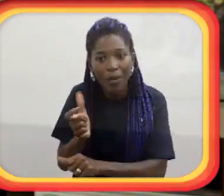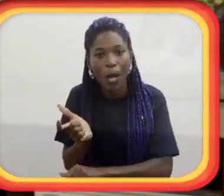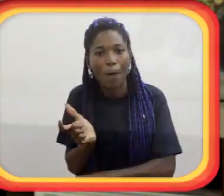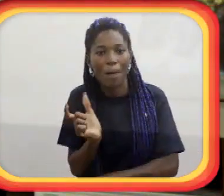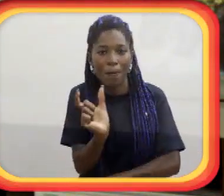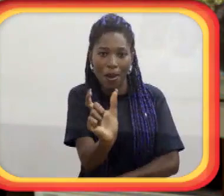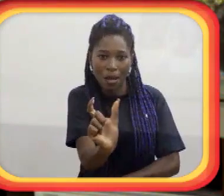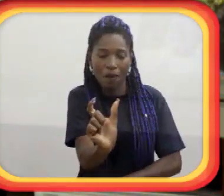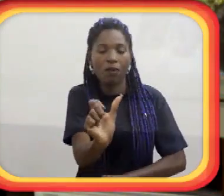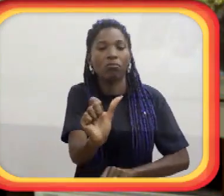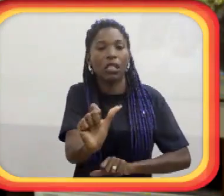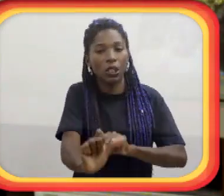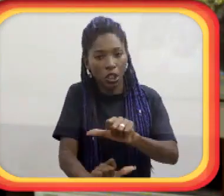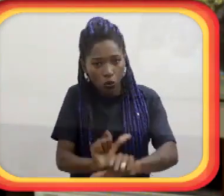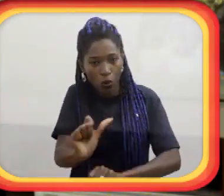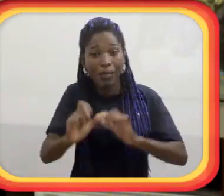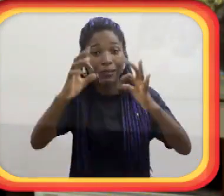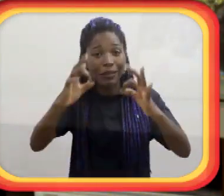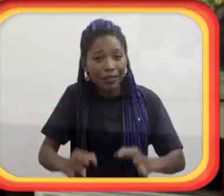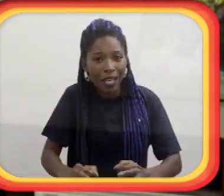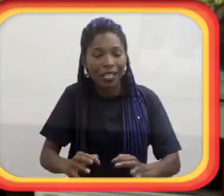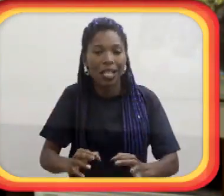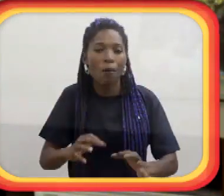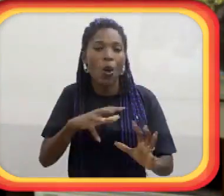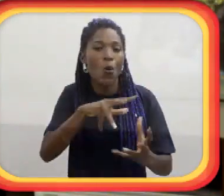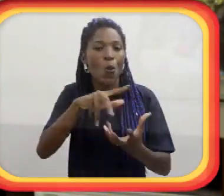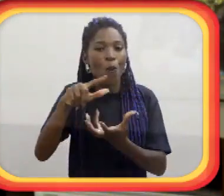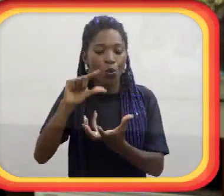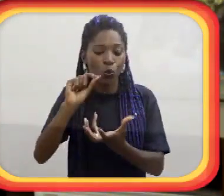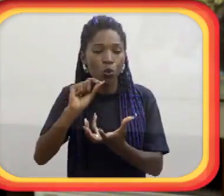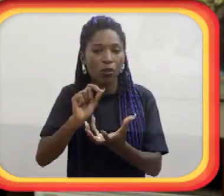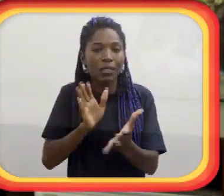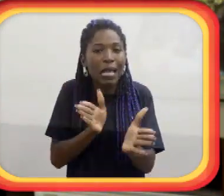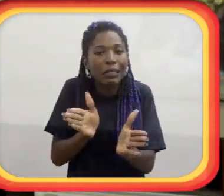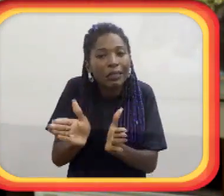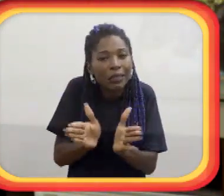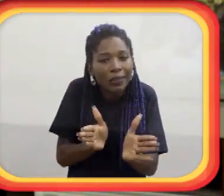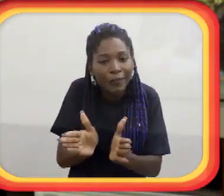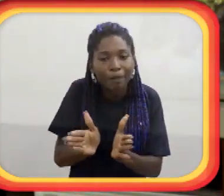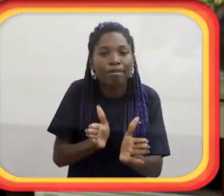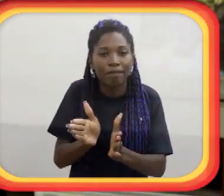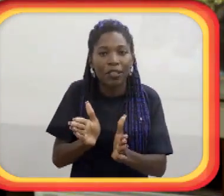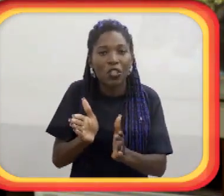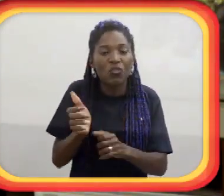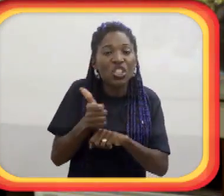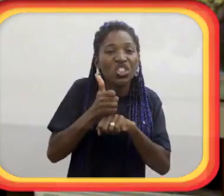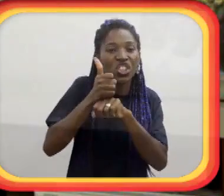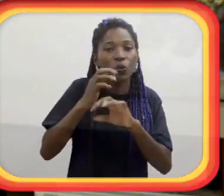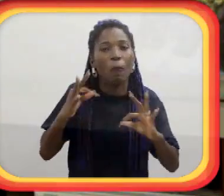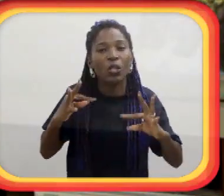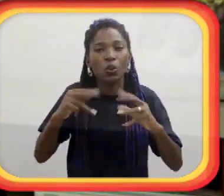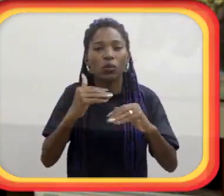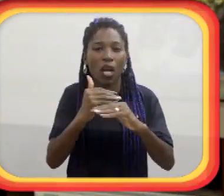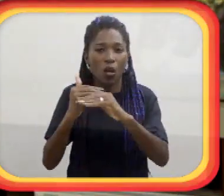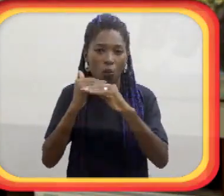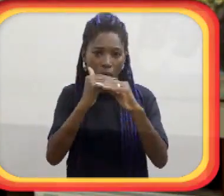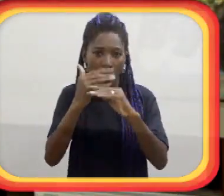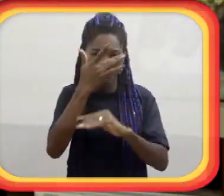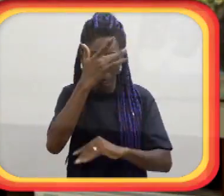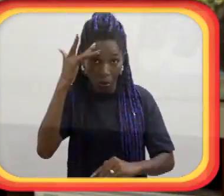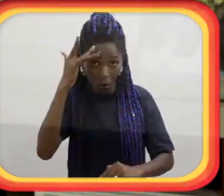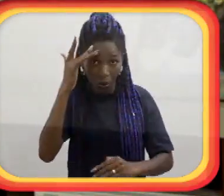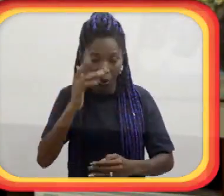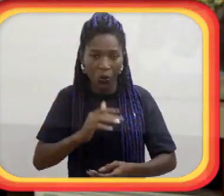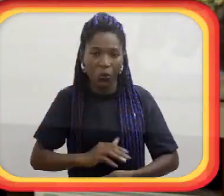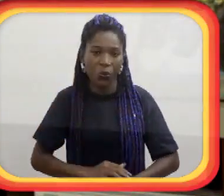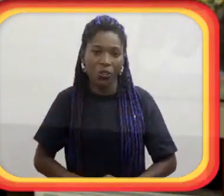pode interferir nele por meio das palavras para fazer as transformações necessárias para que esse mundo seja acessível e digno